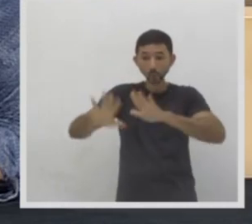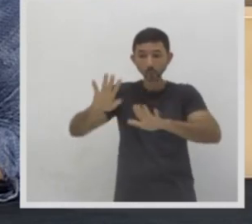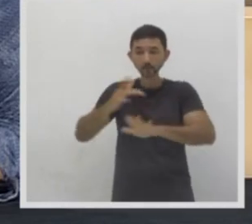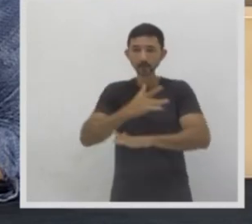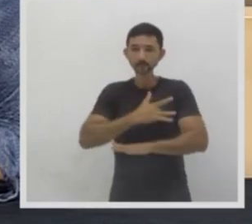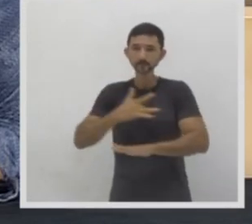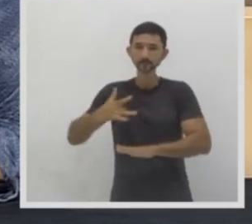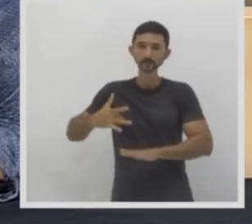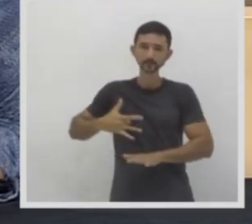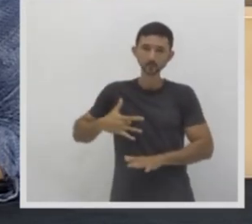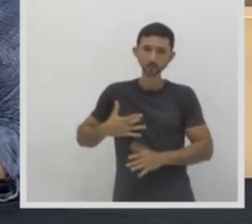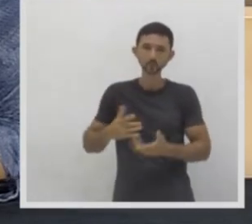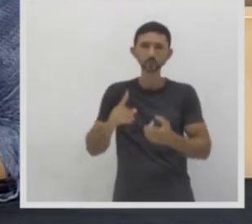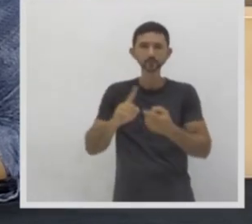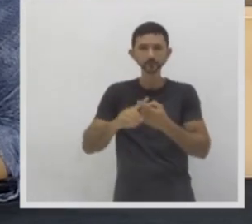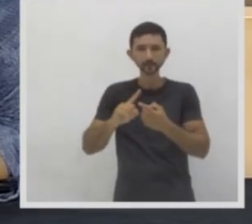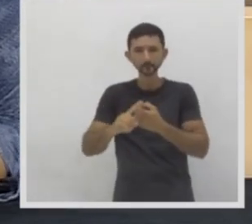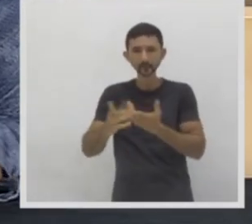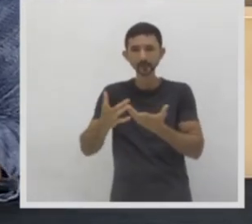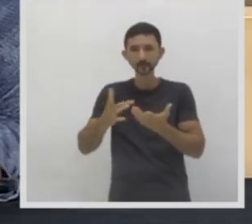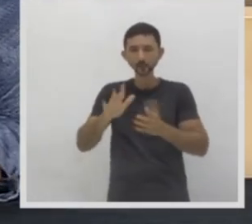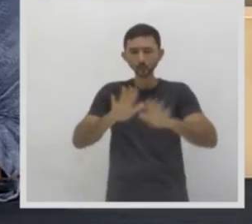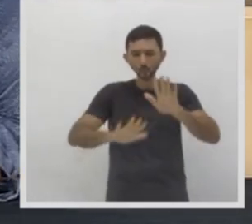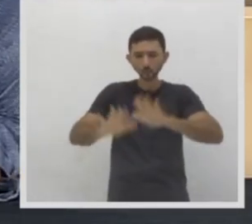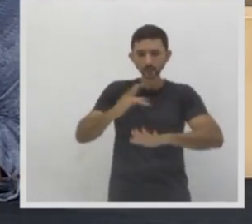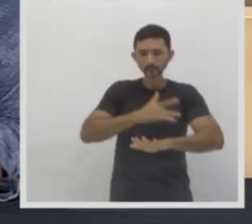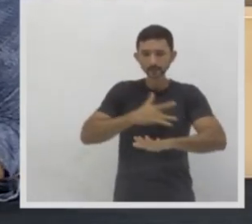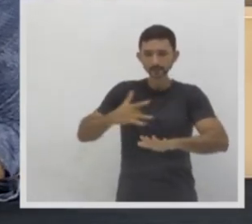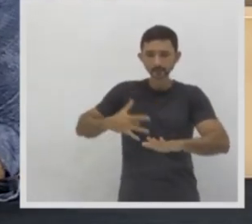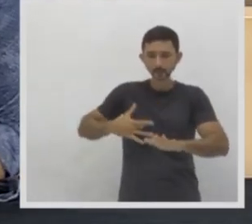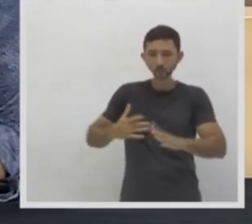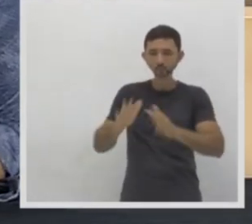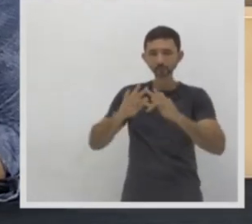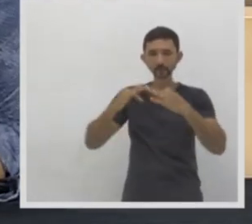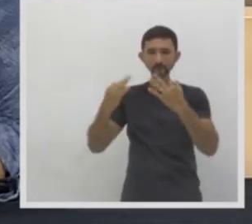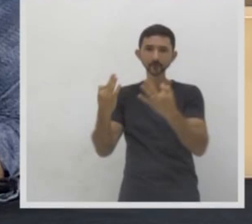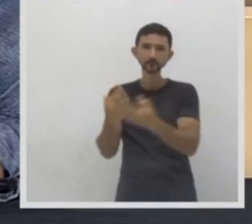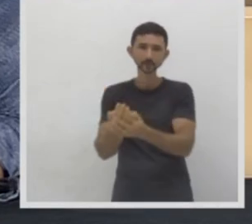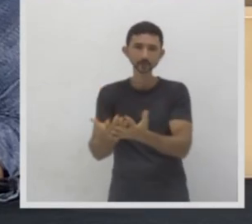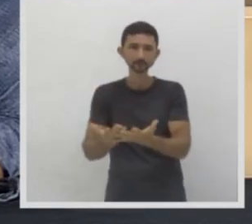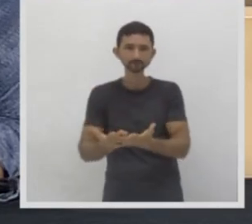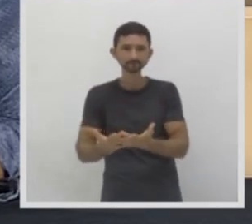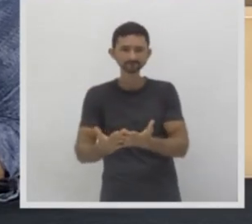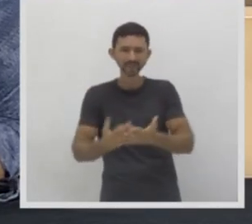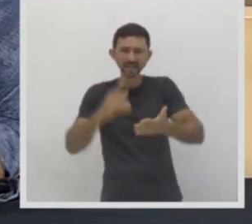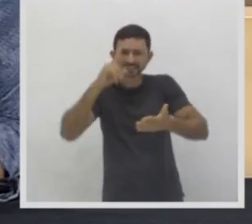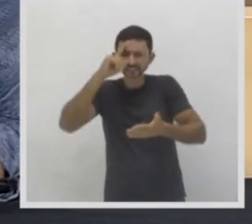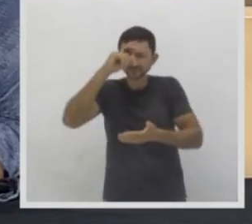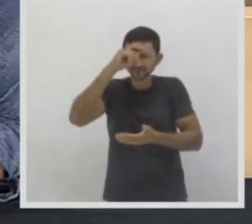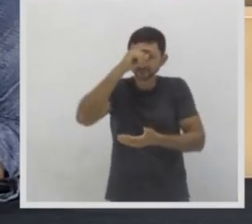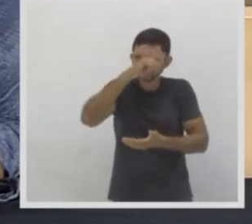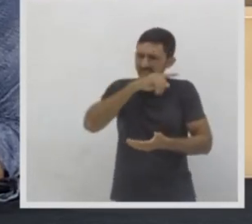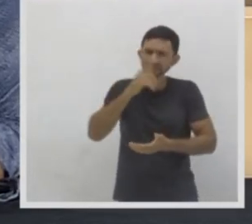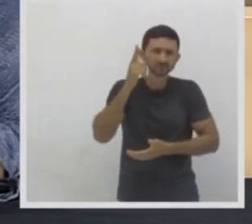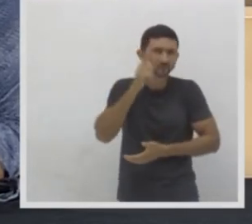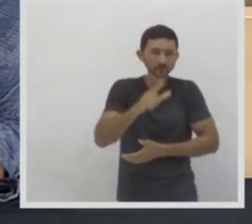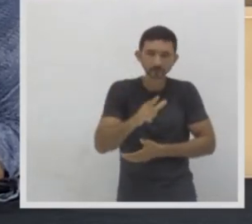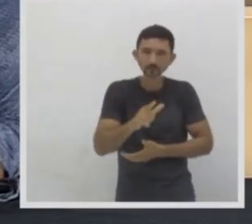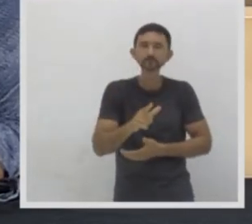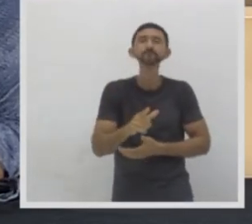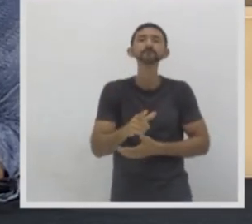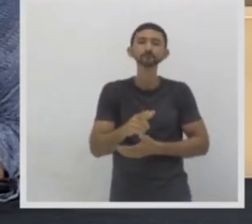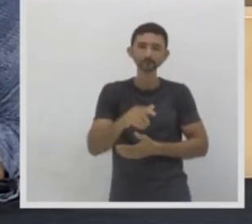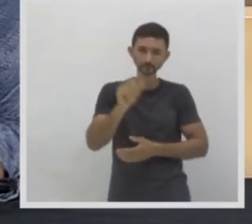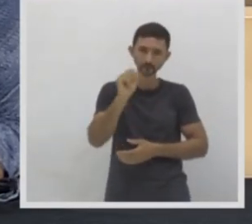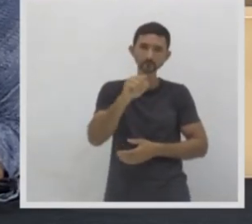prevenção. Então, você vai pensar, refletir. É muito difícil, eu não consigo. Você consegue? Sim. Você tem